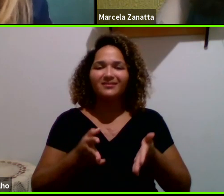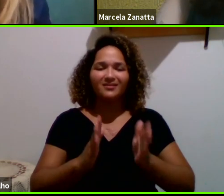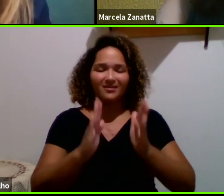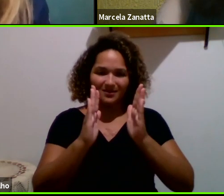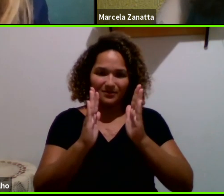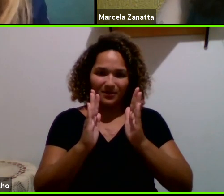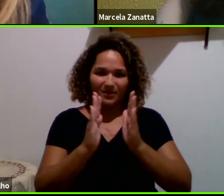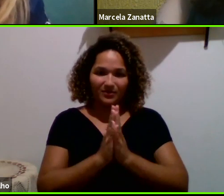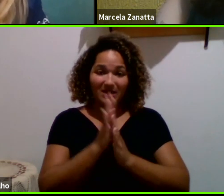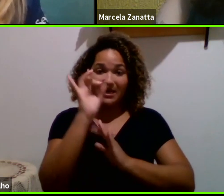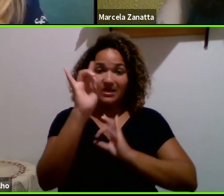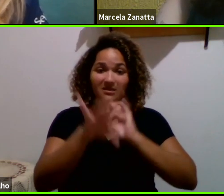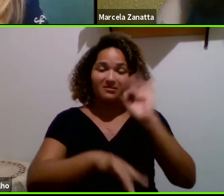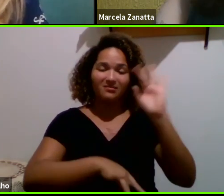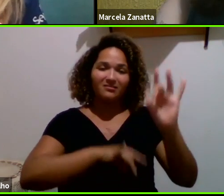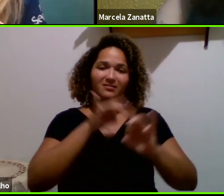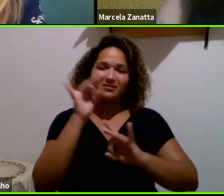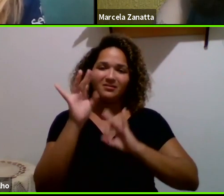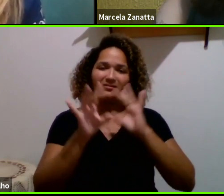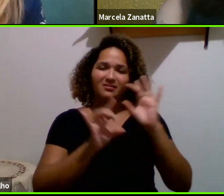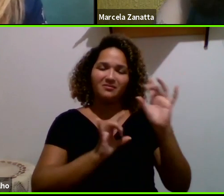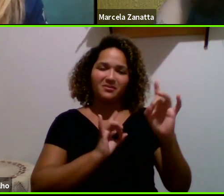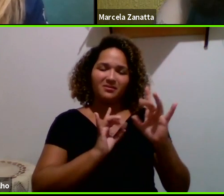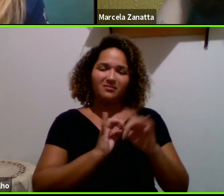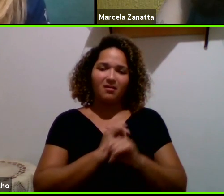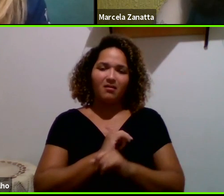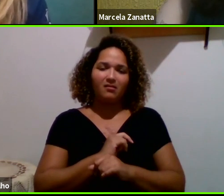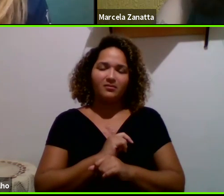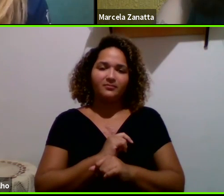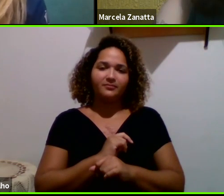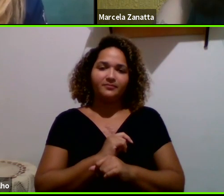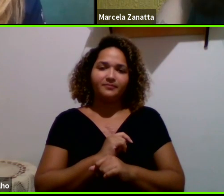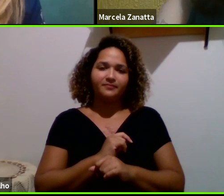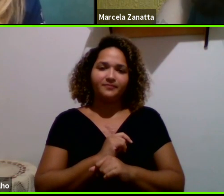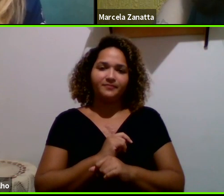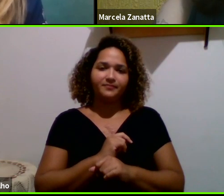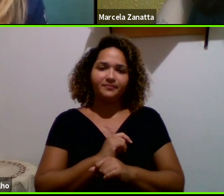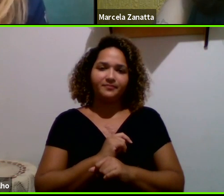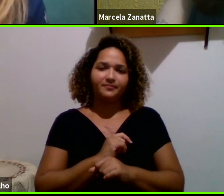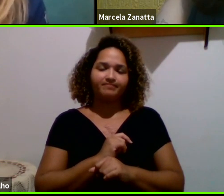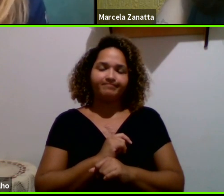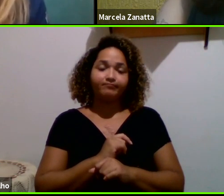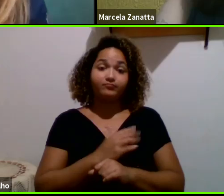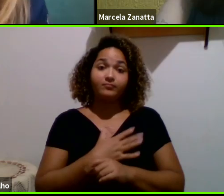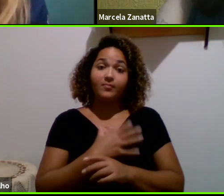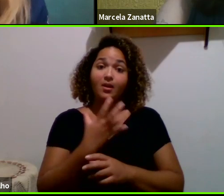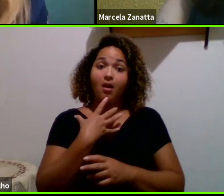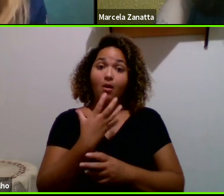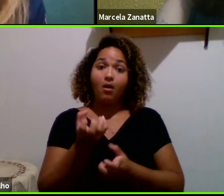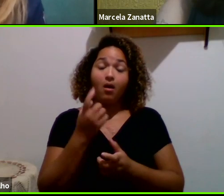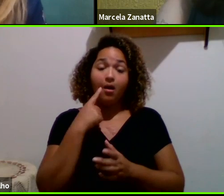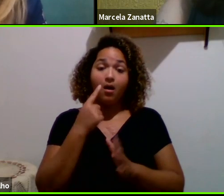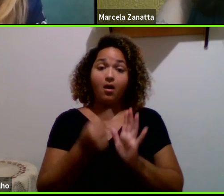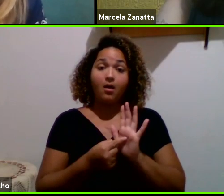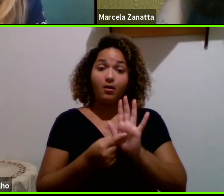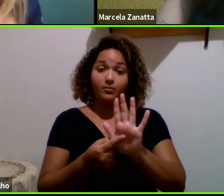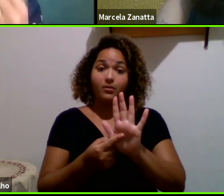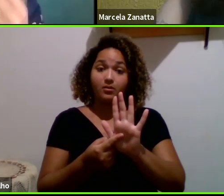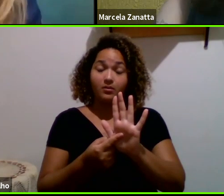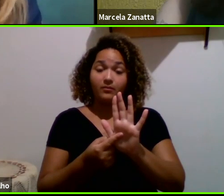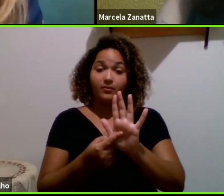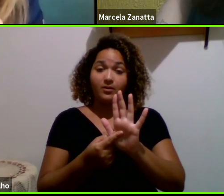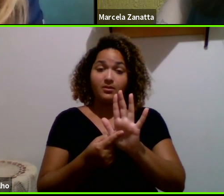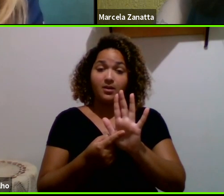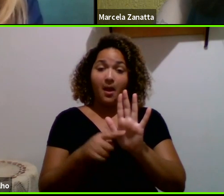Em especial, eu gostaria de referenciar uma pesquisa muito importante, que é o Nascer no Brasil.